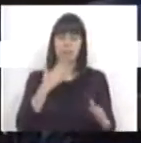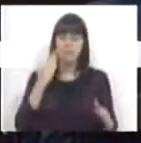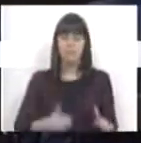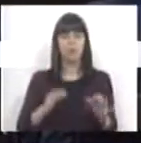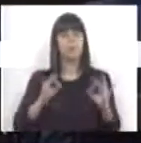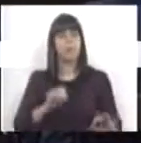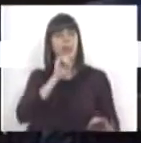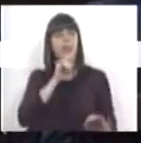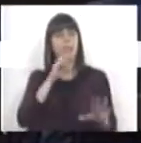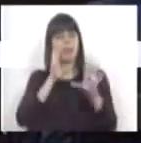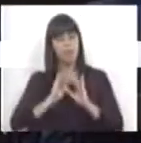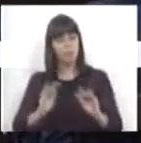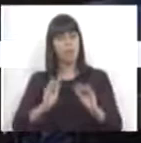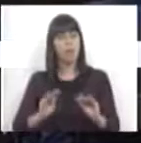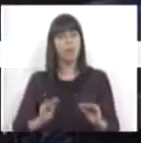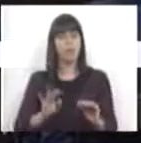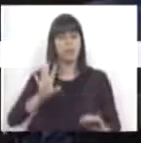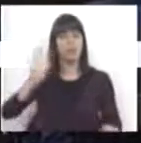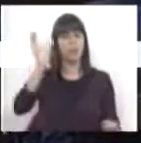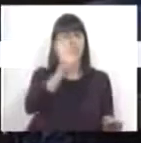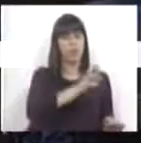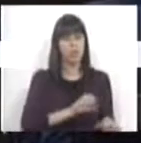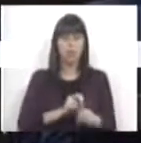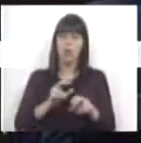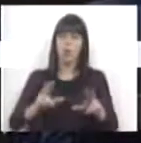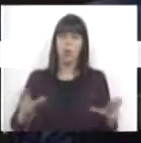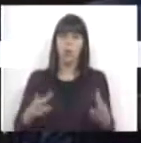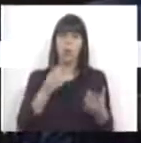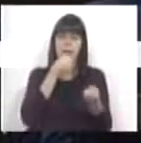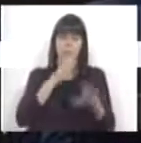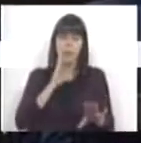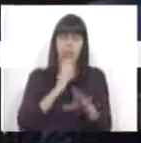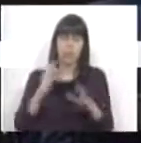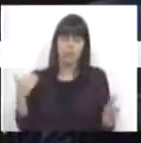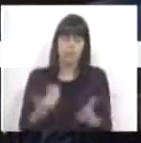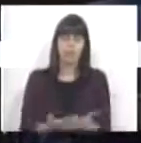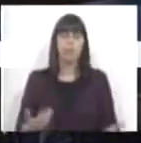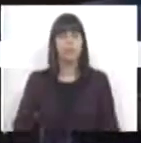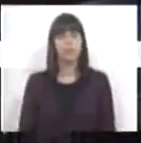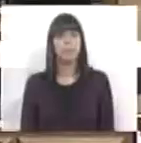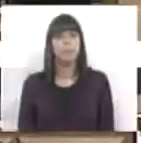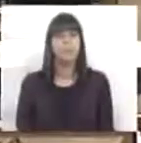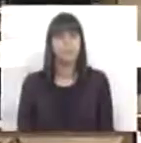idoneidade e a capacidade formativa nas regiões e nos hospitais que a perderam nos últimos anos.